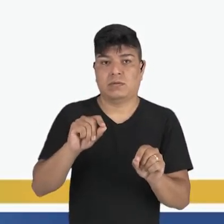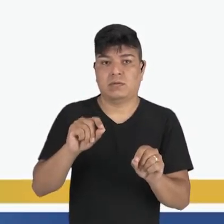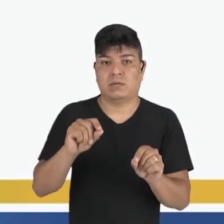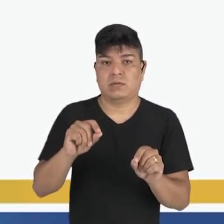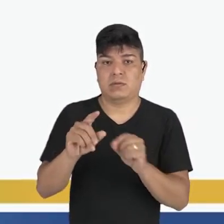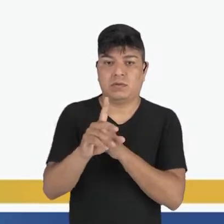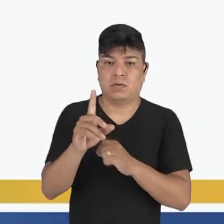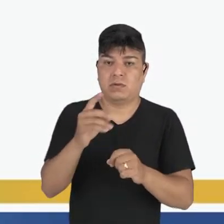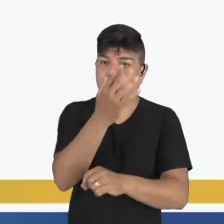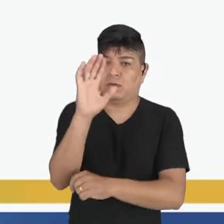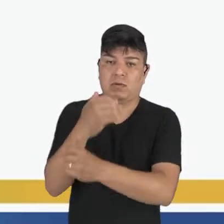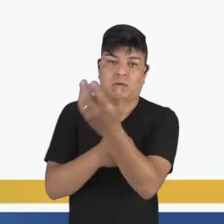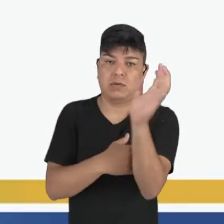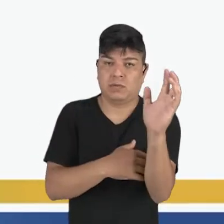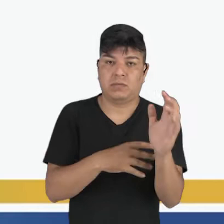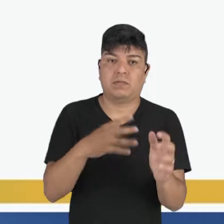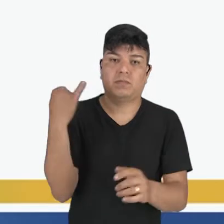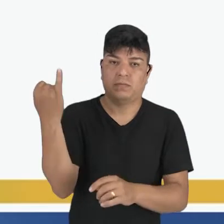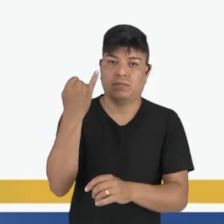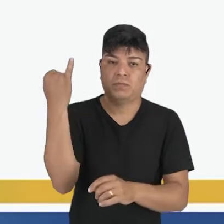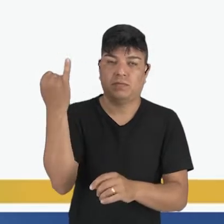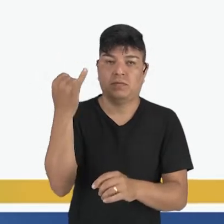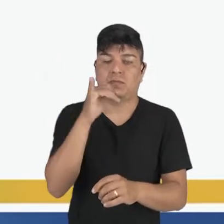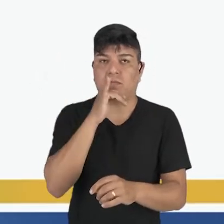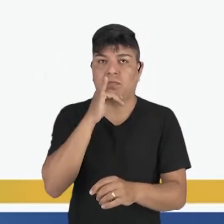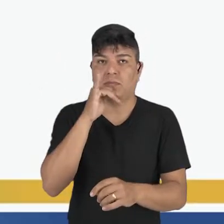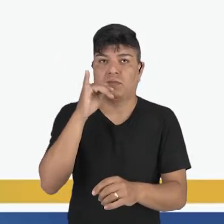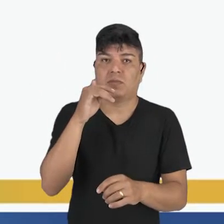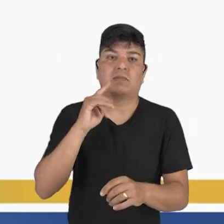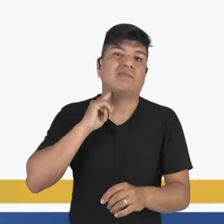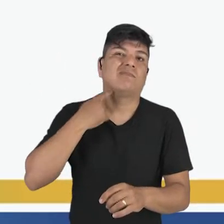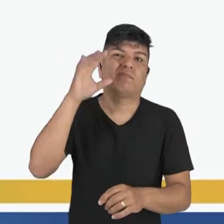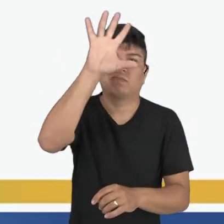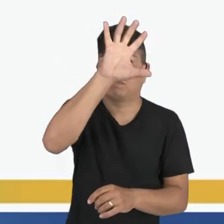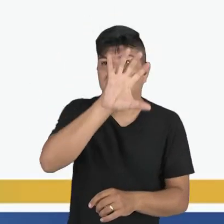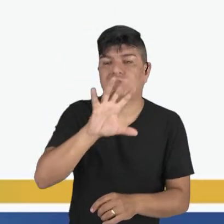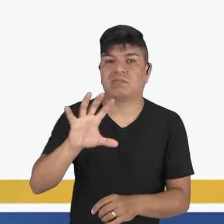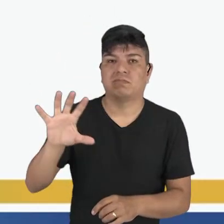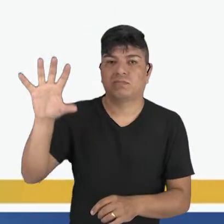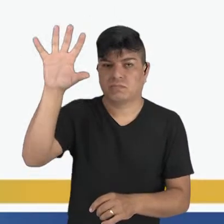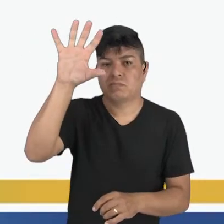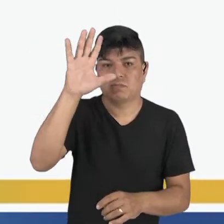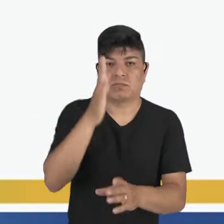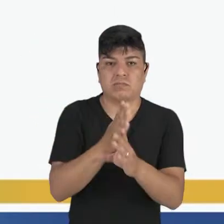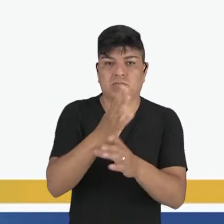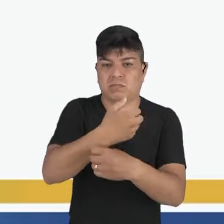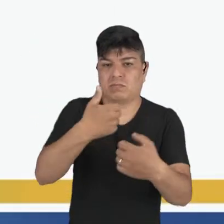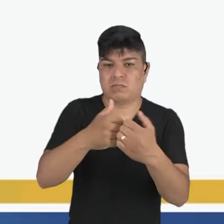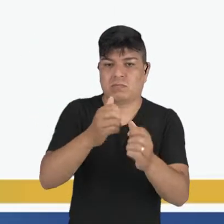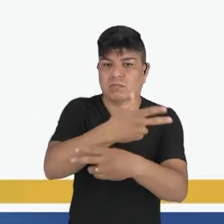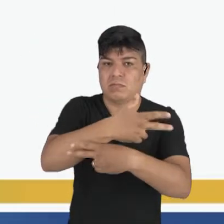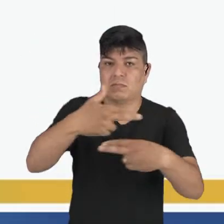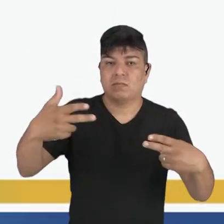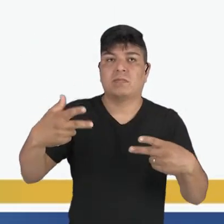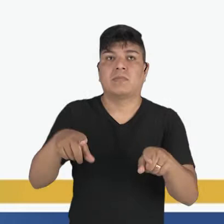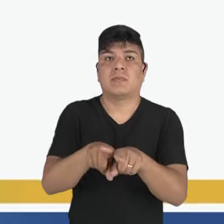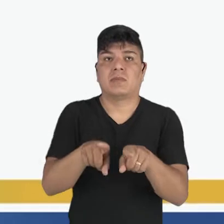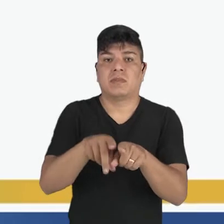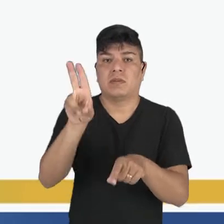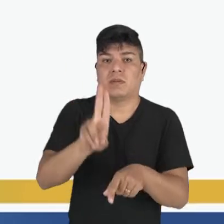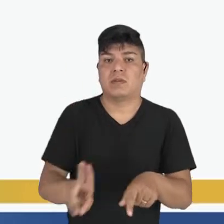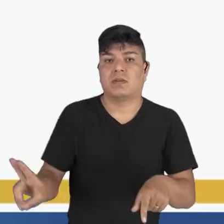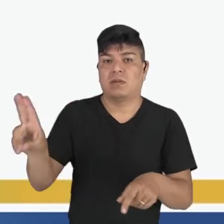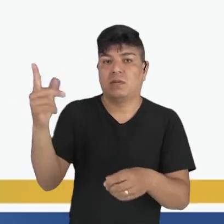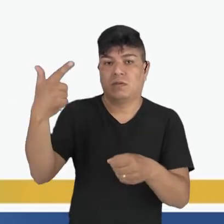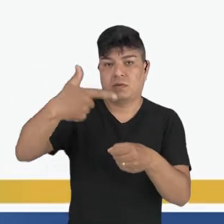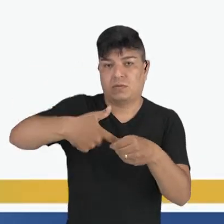questões ambientais muito relevantes, né? Você tem a poluição que esses automóveis causam, tá? Você tem que eles